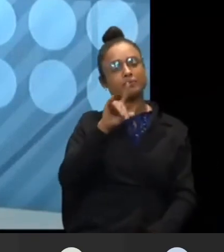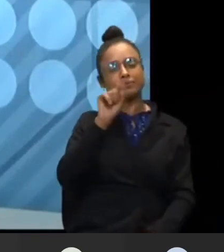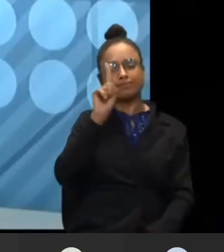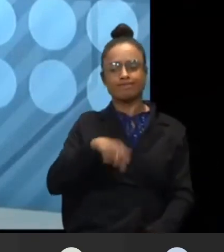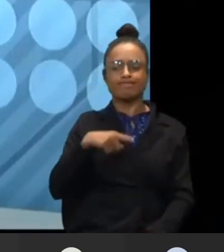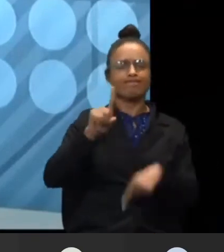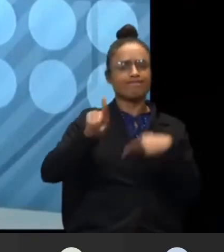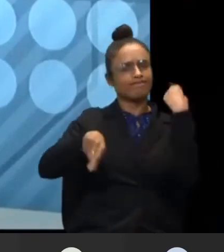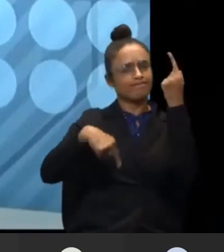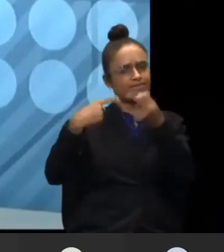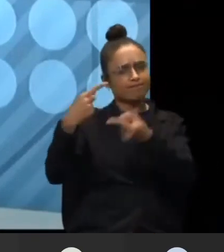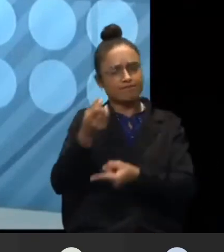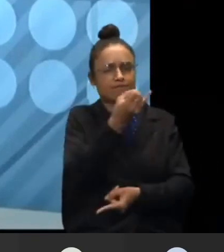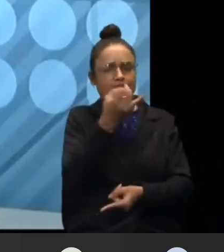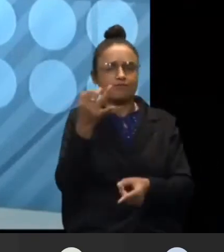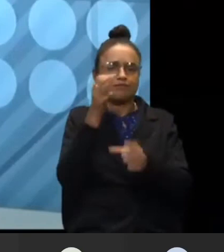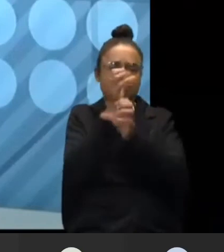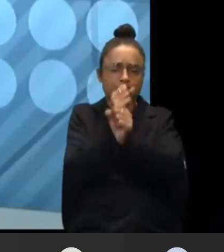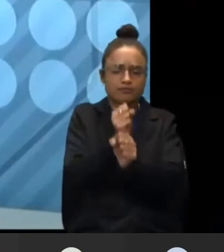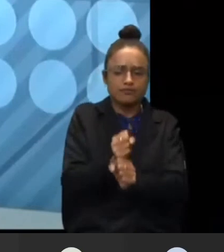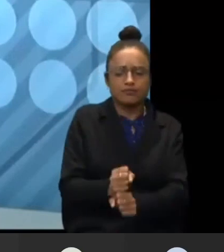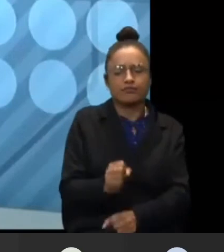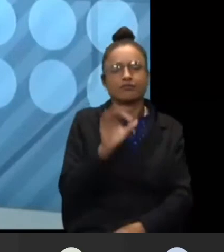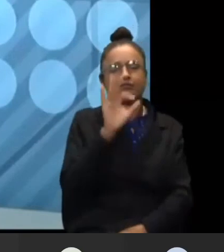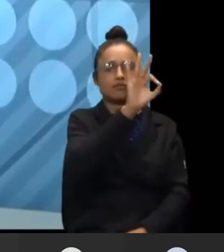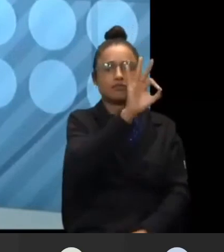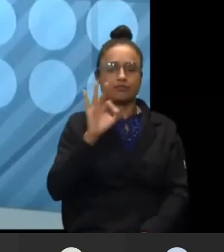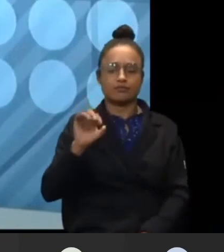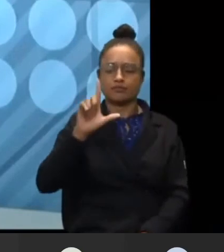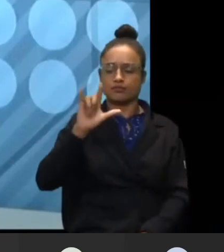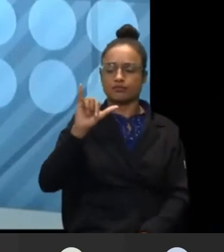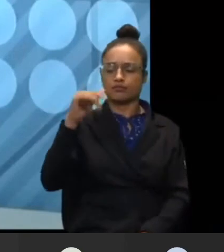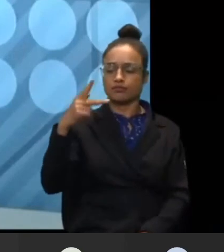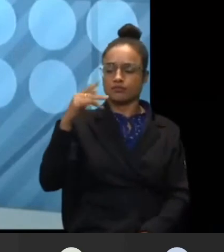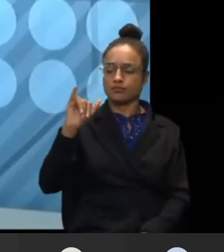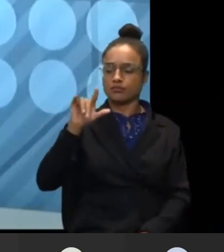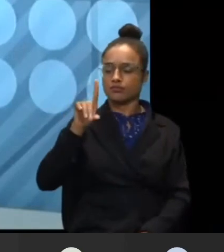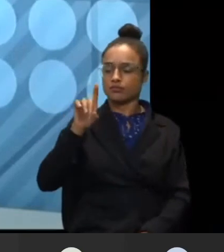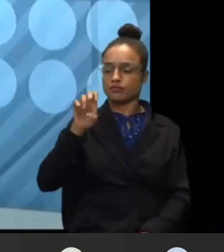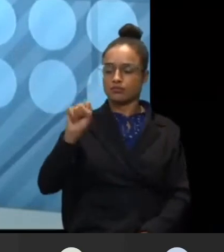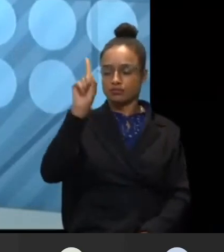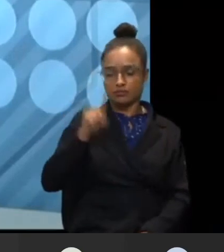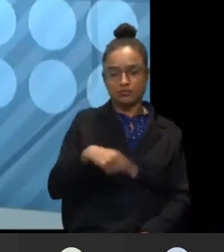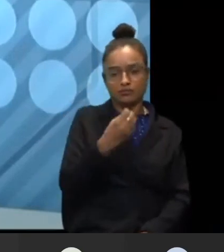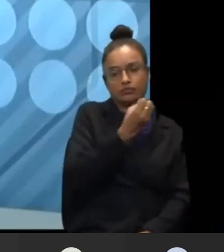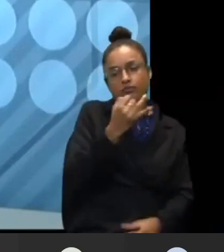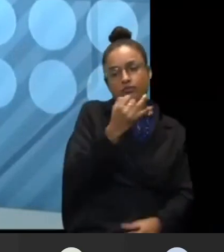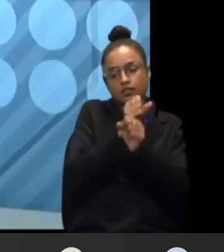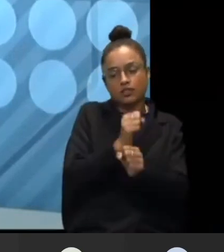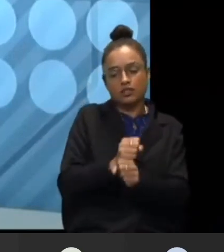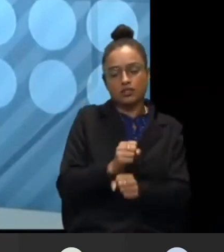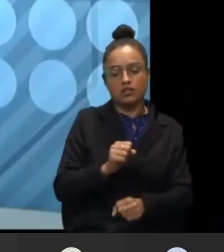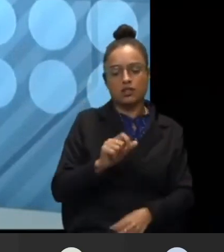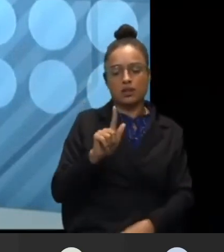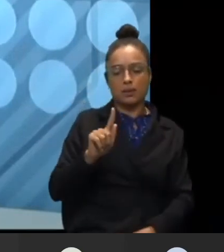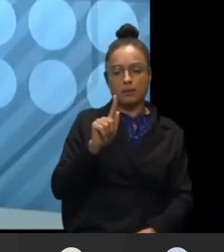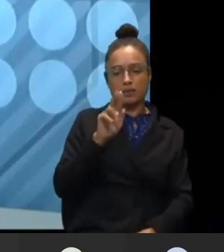temos a quantificação, a determinação da porcentagem de lipídios. Tem uma quantidade em gramas e